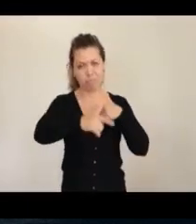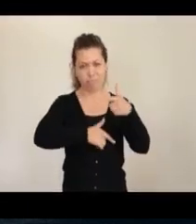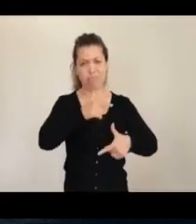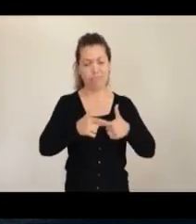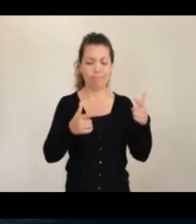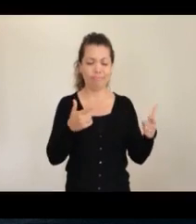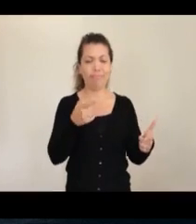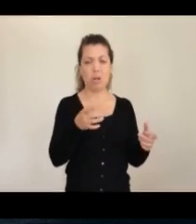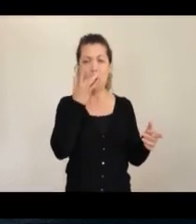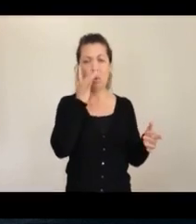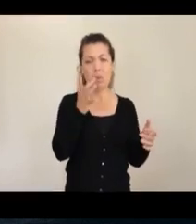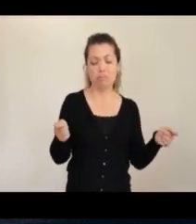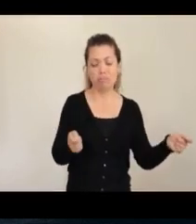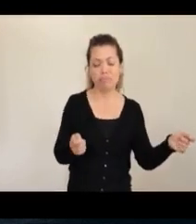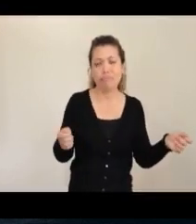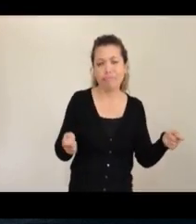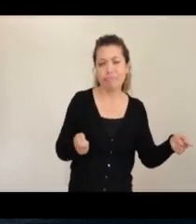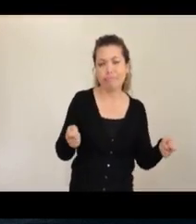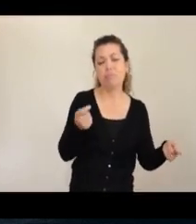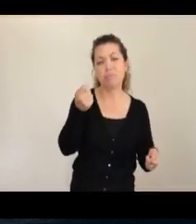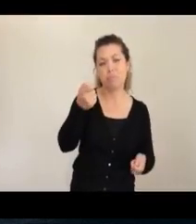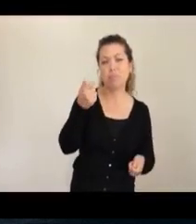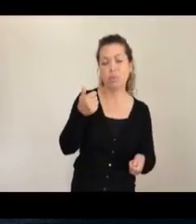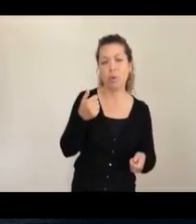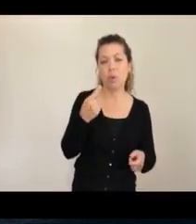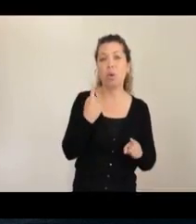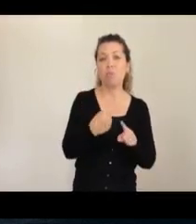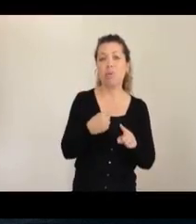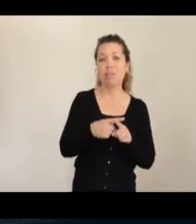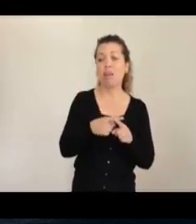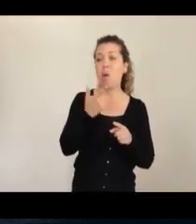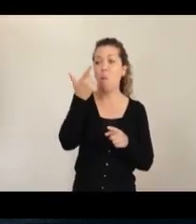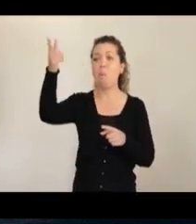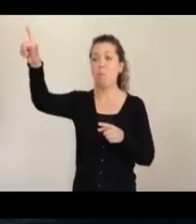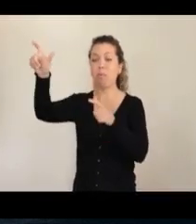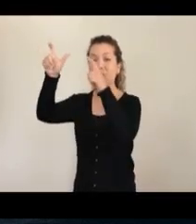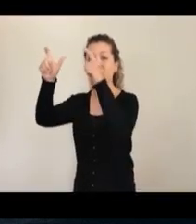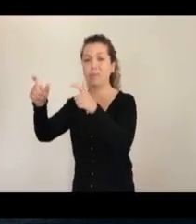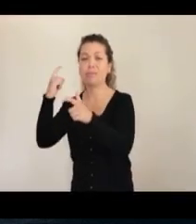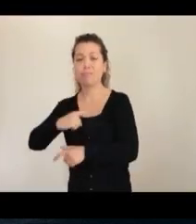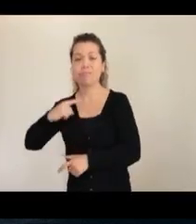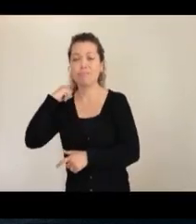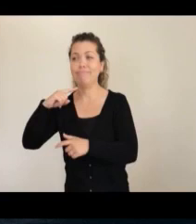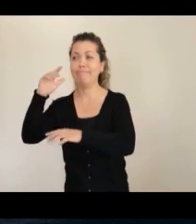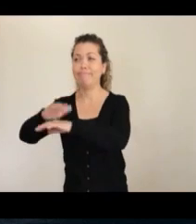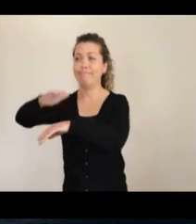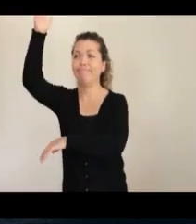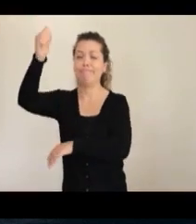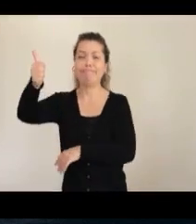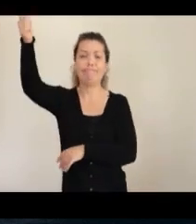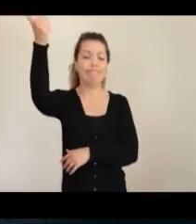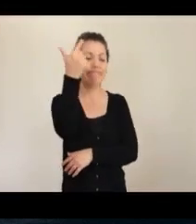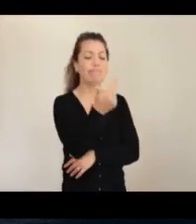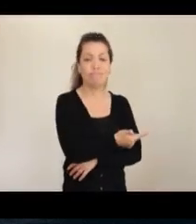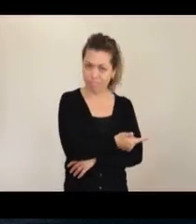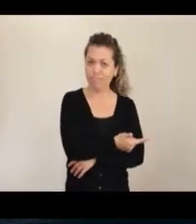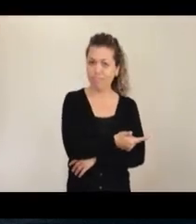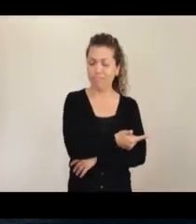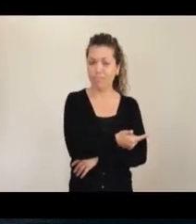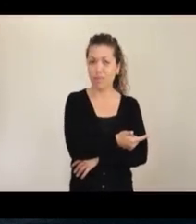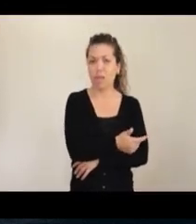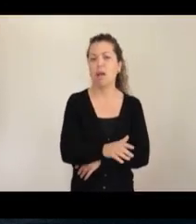Porto da Ribeira e o Porto de Iguape. A localização da cidade, em frente às margens do Mar Pequeno